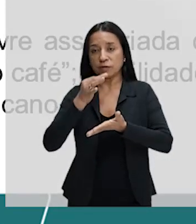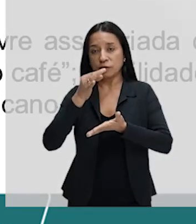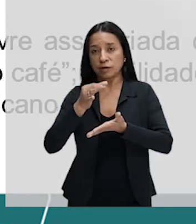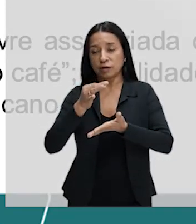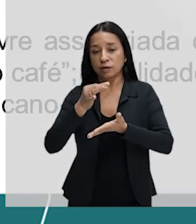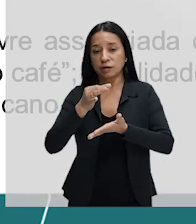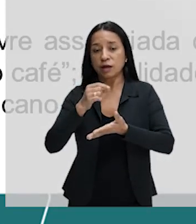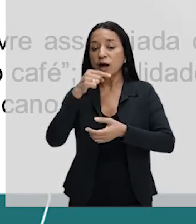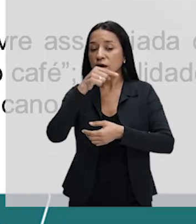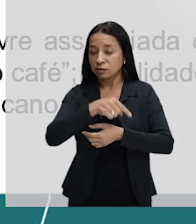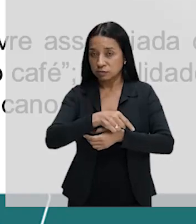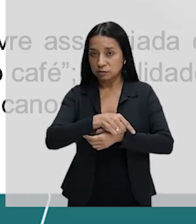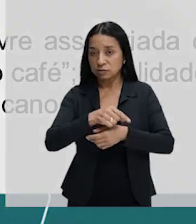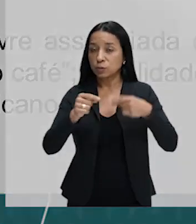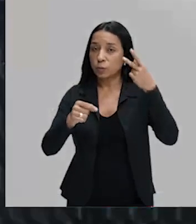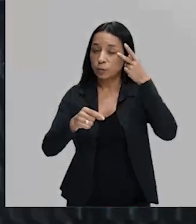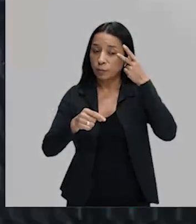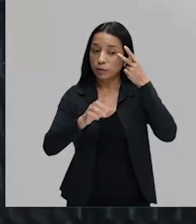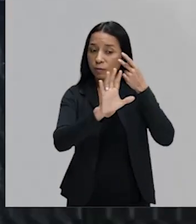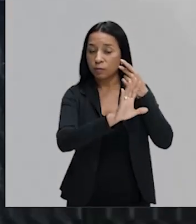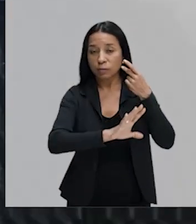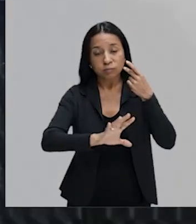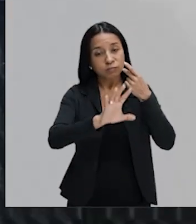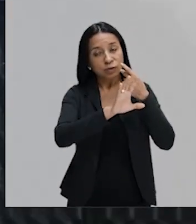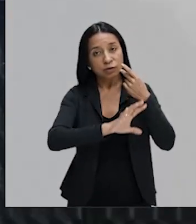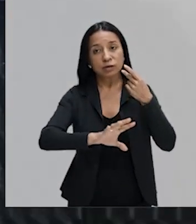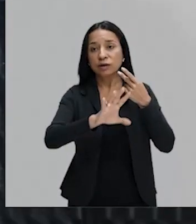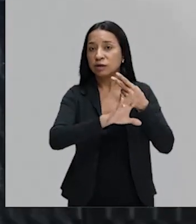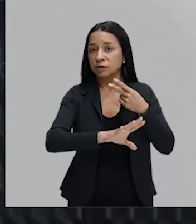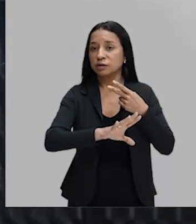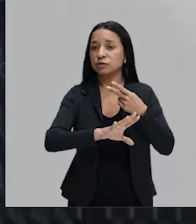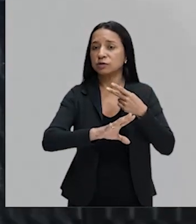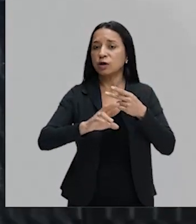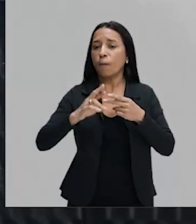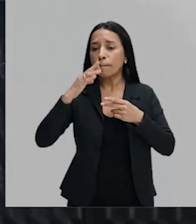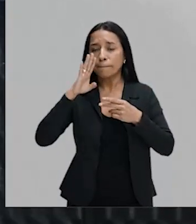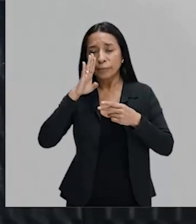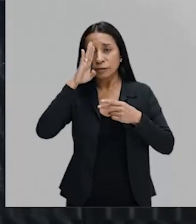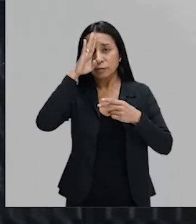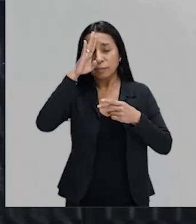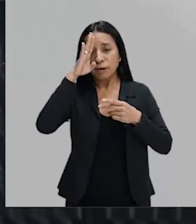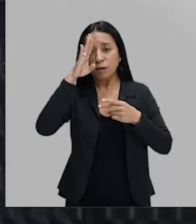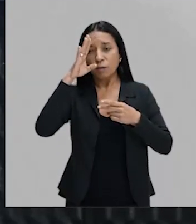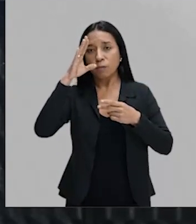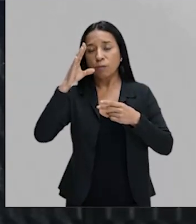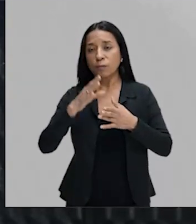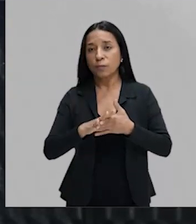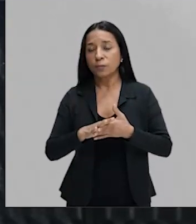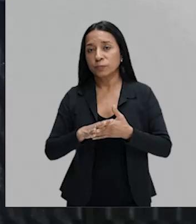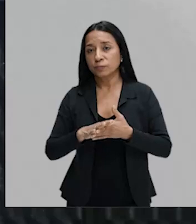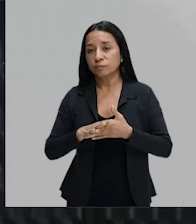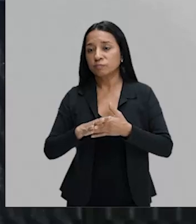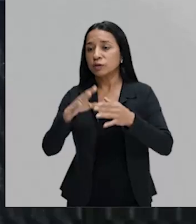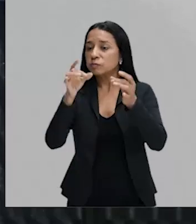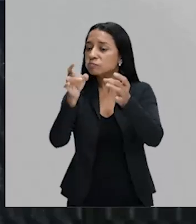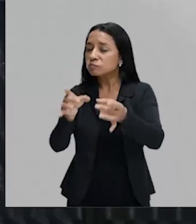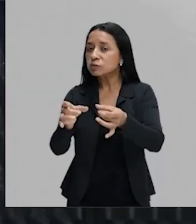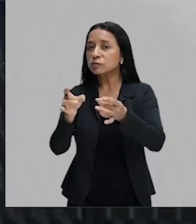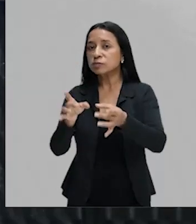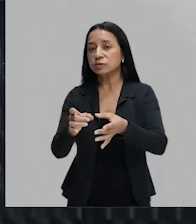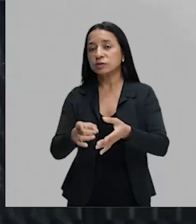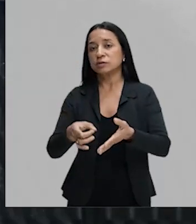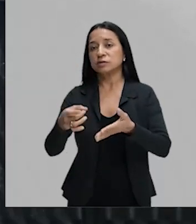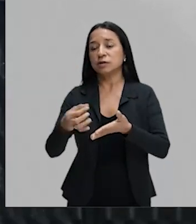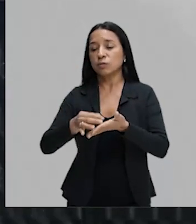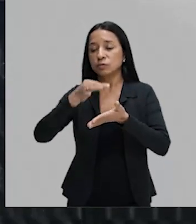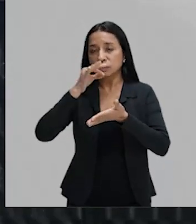ser a região carro-chefe. A região carro-chefe da nossa produção e da nossa exportação de café,